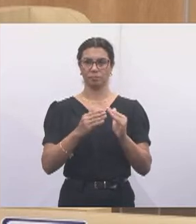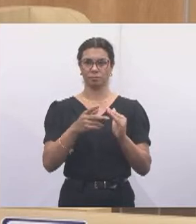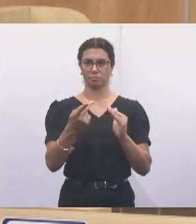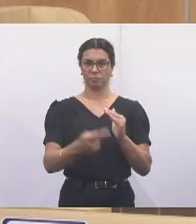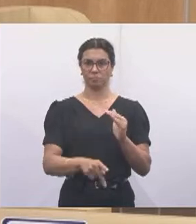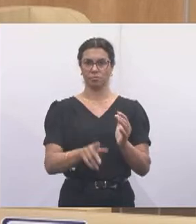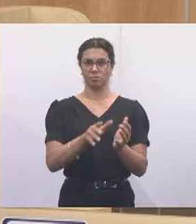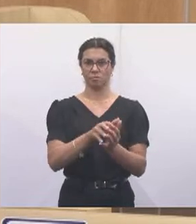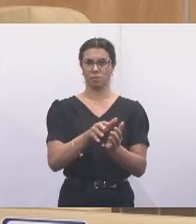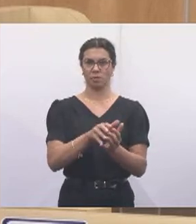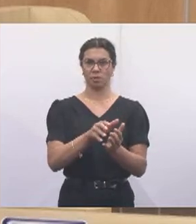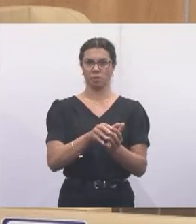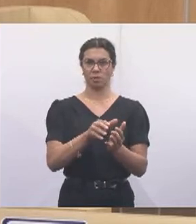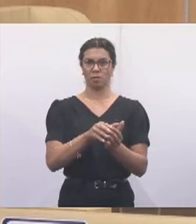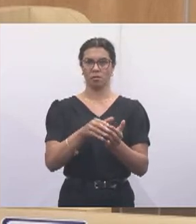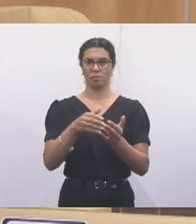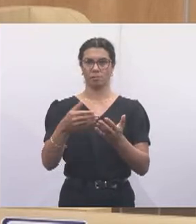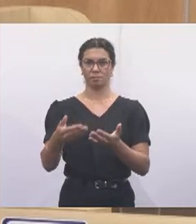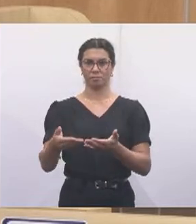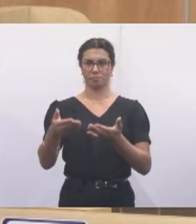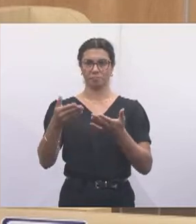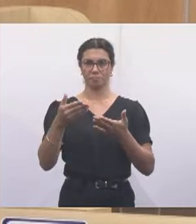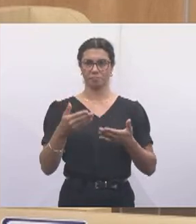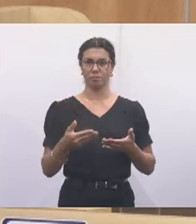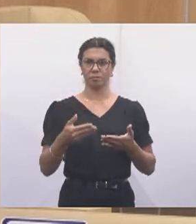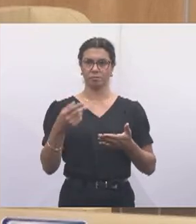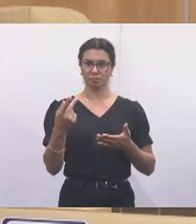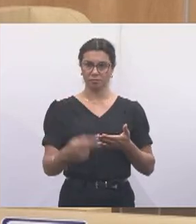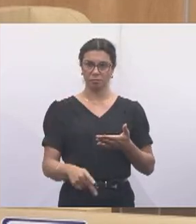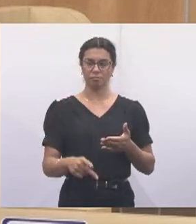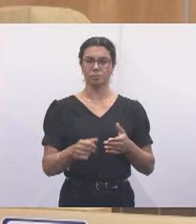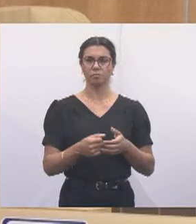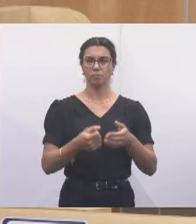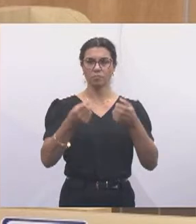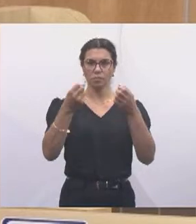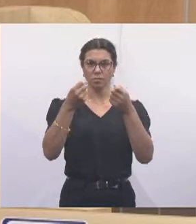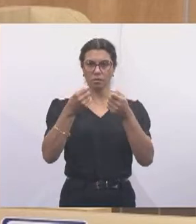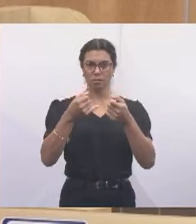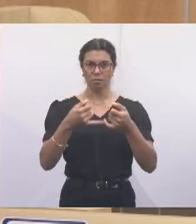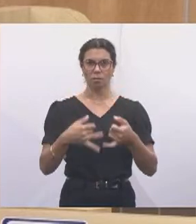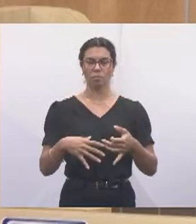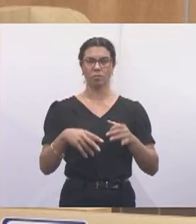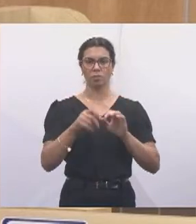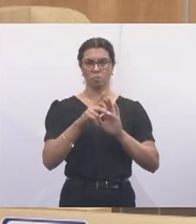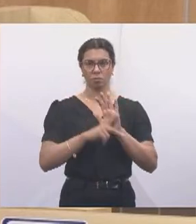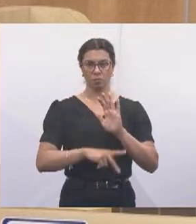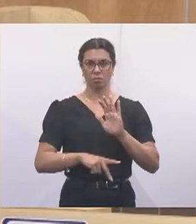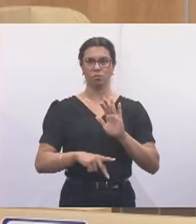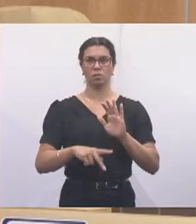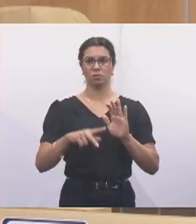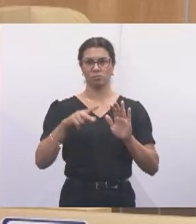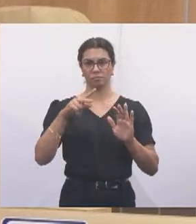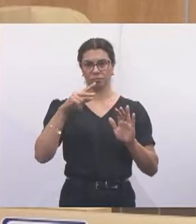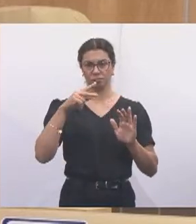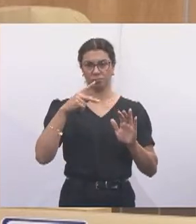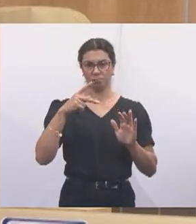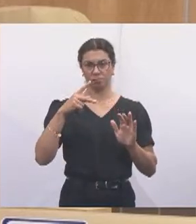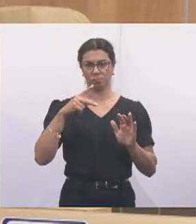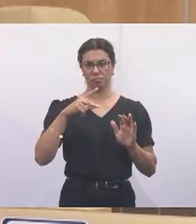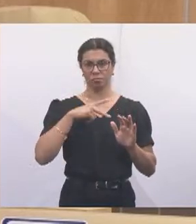possa explicar o projeto pessoalmente. A fala do vereador,